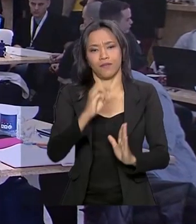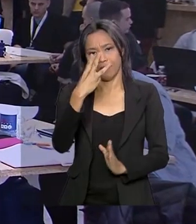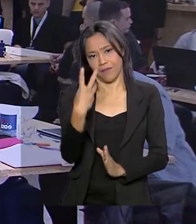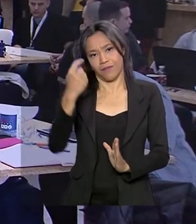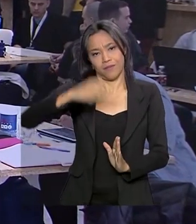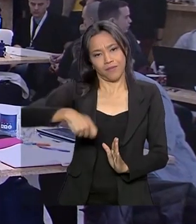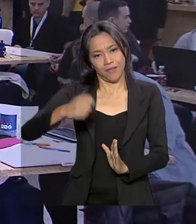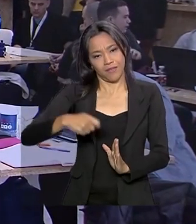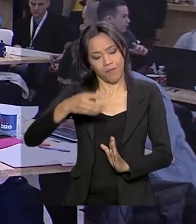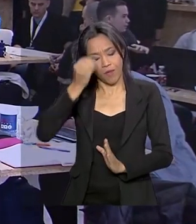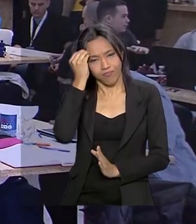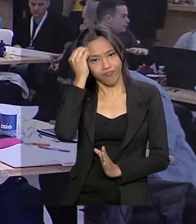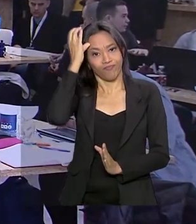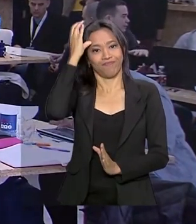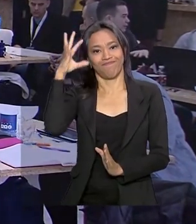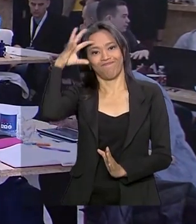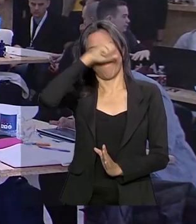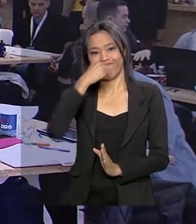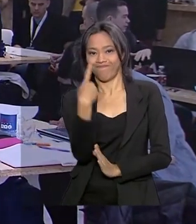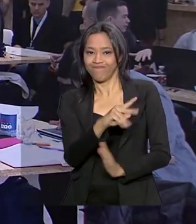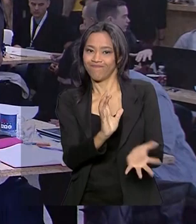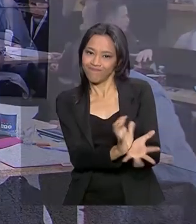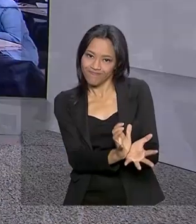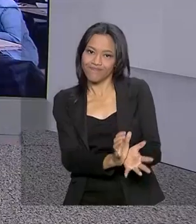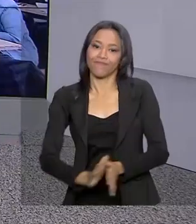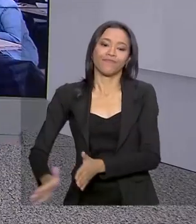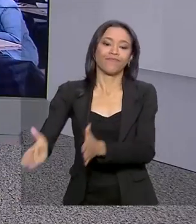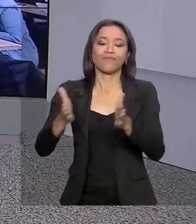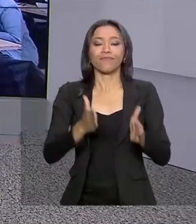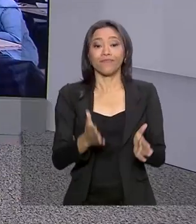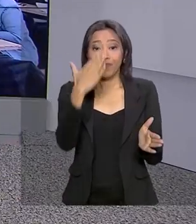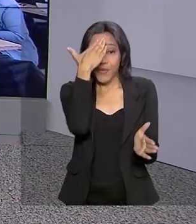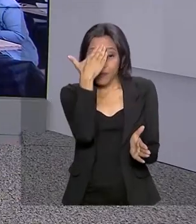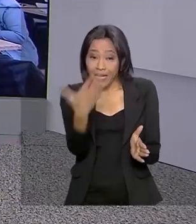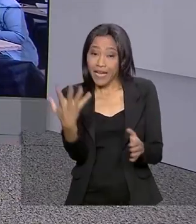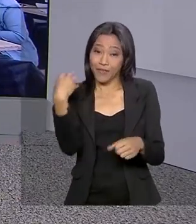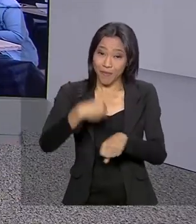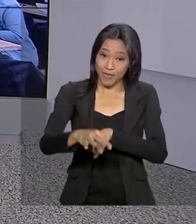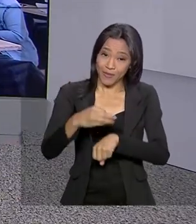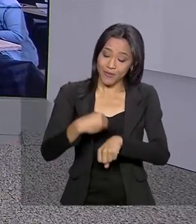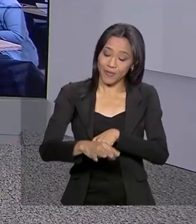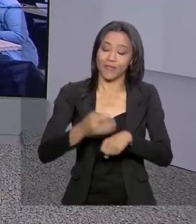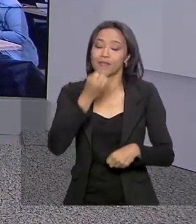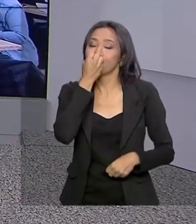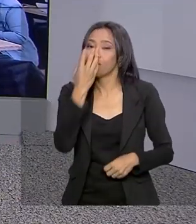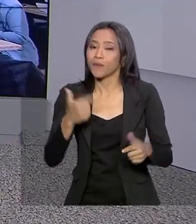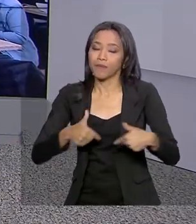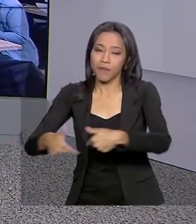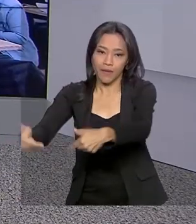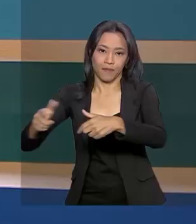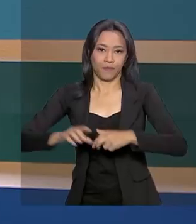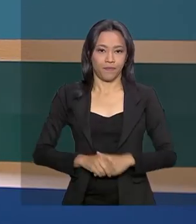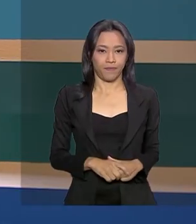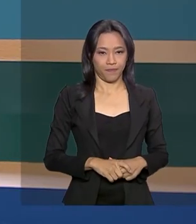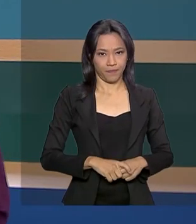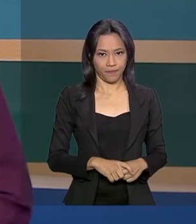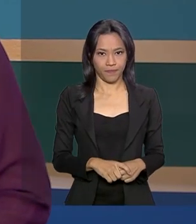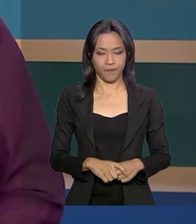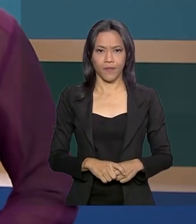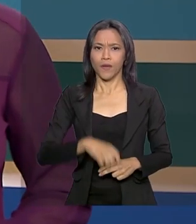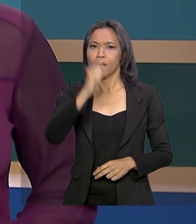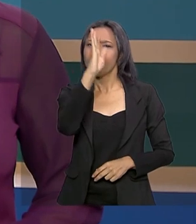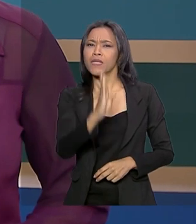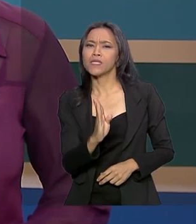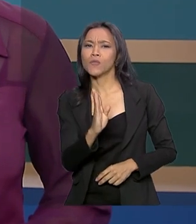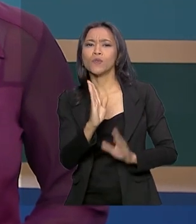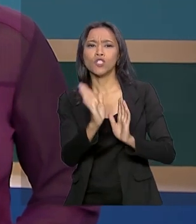acelerar as suas atividades obrigada pelas suas informações ricardo bom trabalhei pra você o